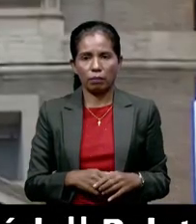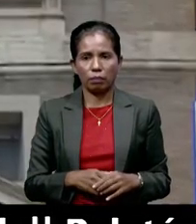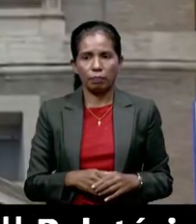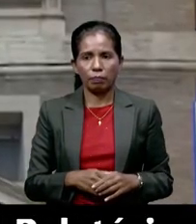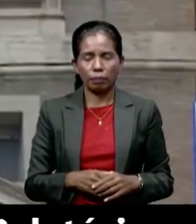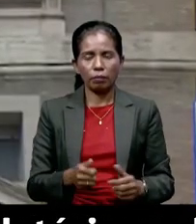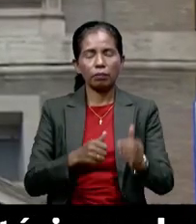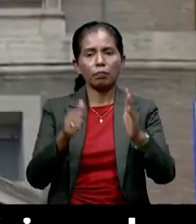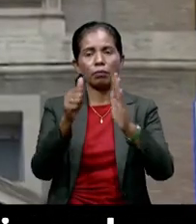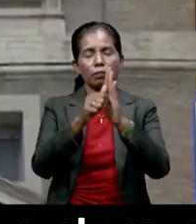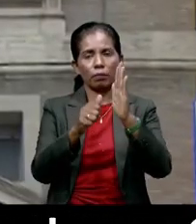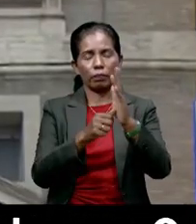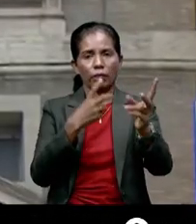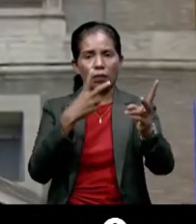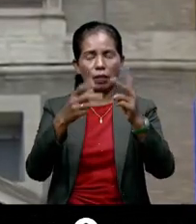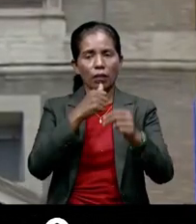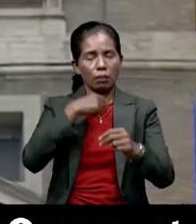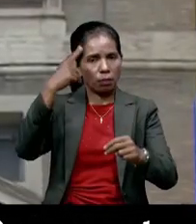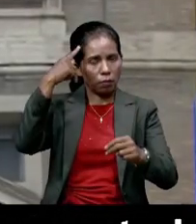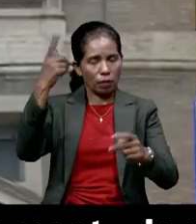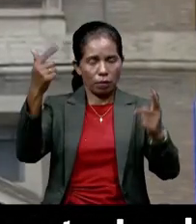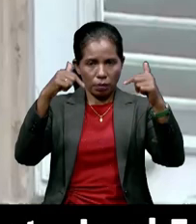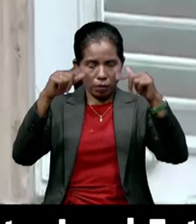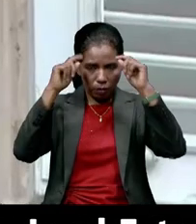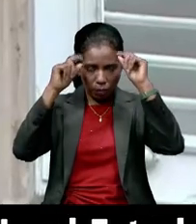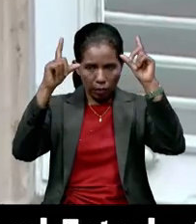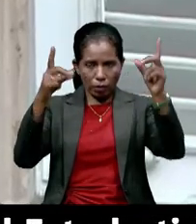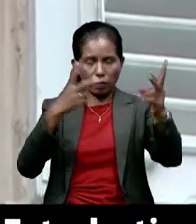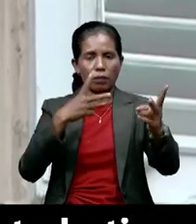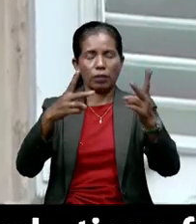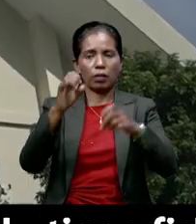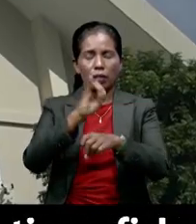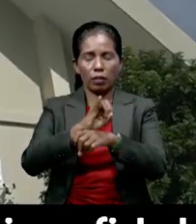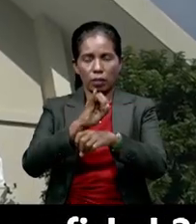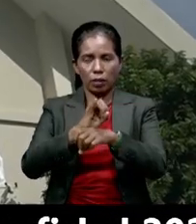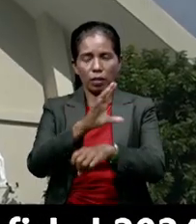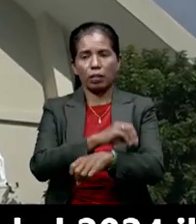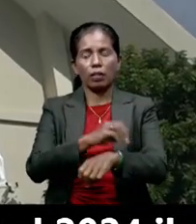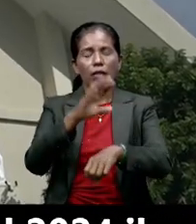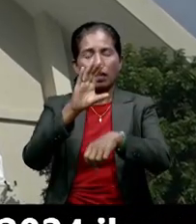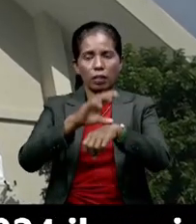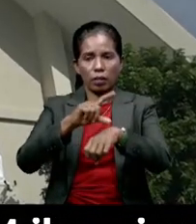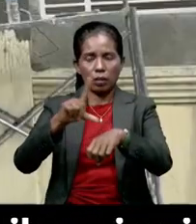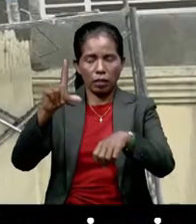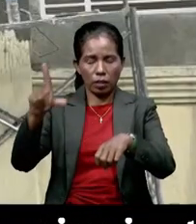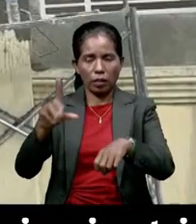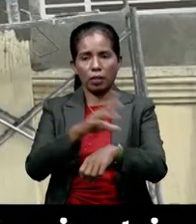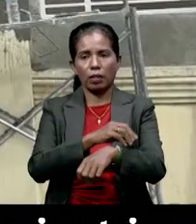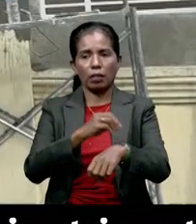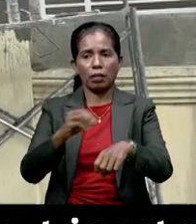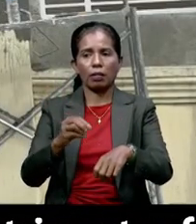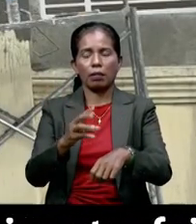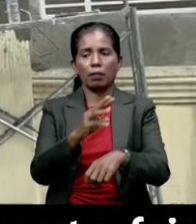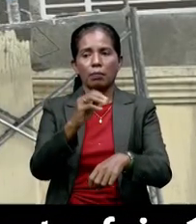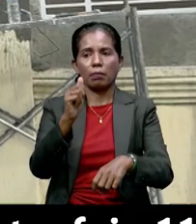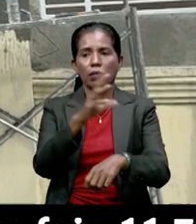Ter a agenda durante a visita Papa Francisco e Timor-Leste, se visita Mos Igreja Catedral Imaculada da Conceição no Orfanato Congregação Alma